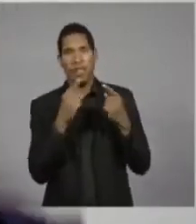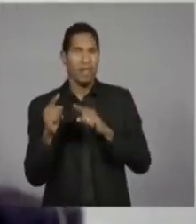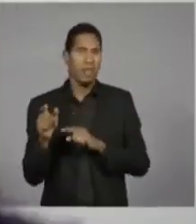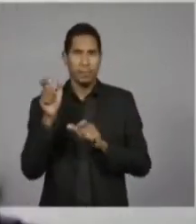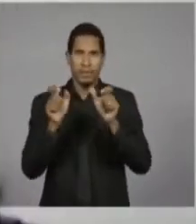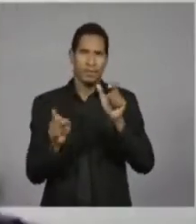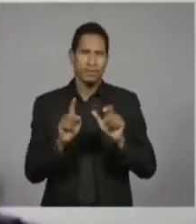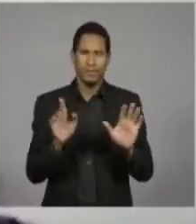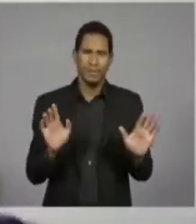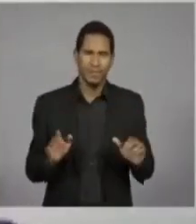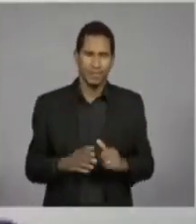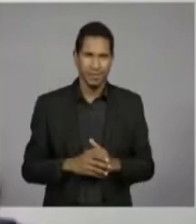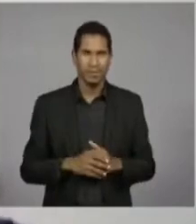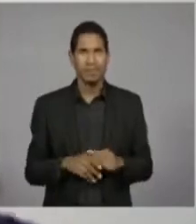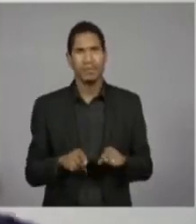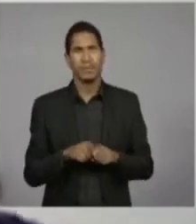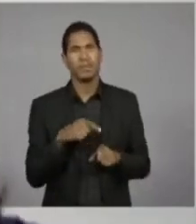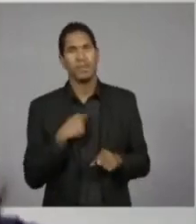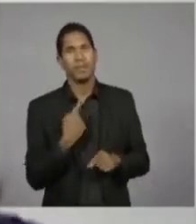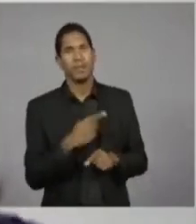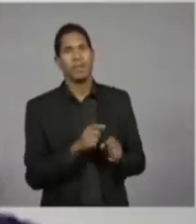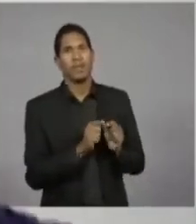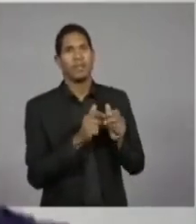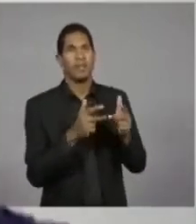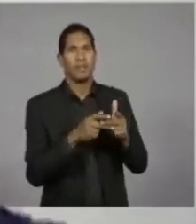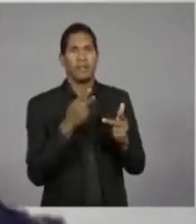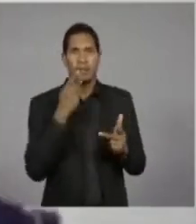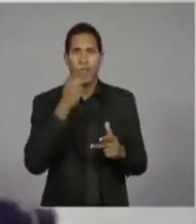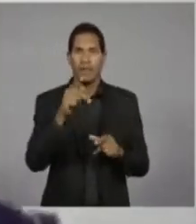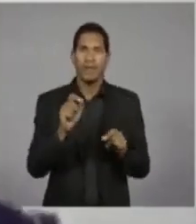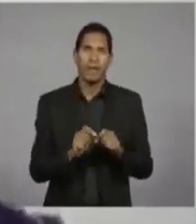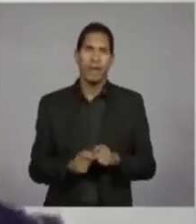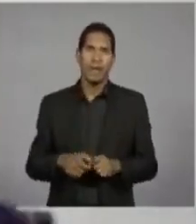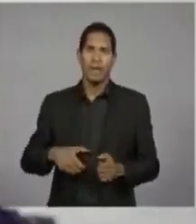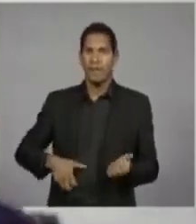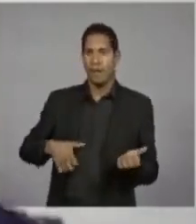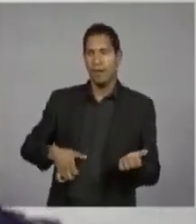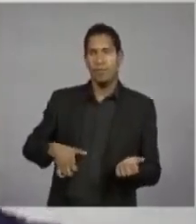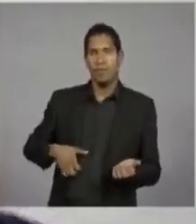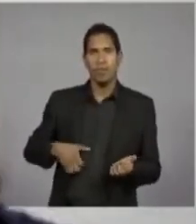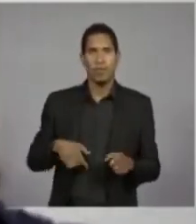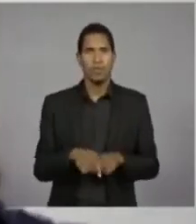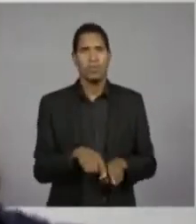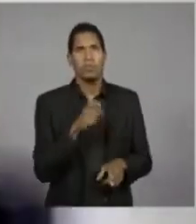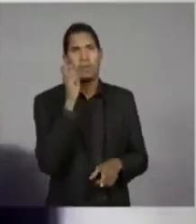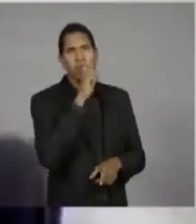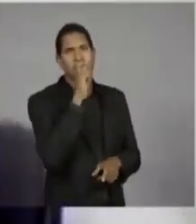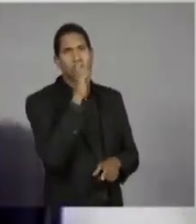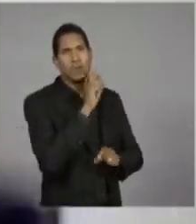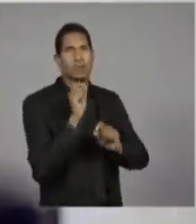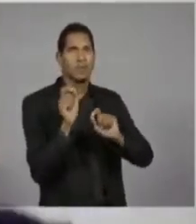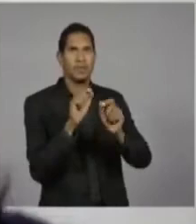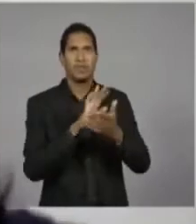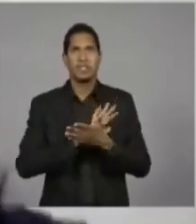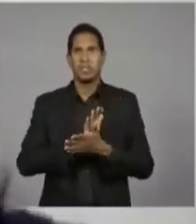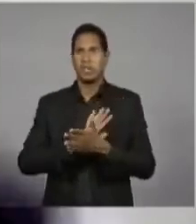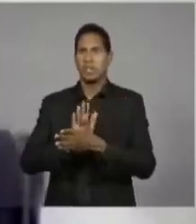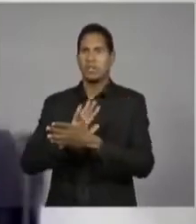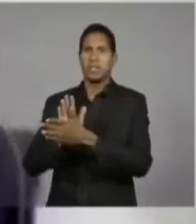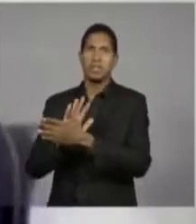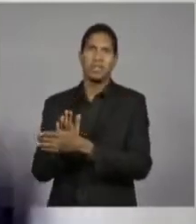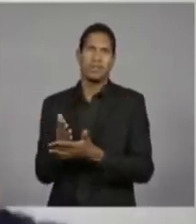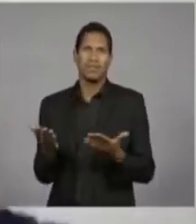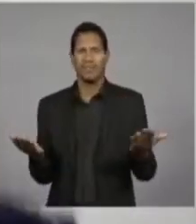dia que a gente não ouça mais na Câmara vagabundo, mentiroso ou mesmo genocida, né?